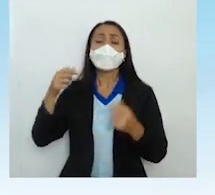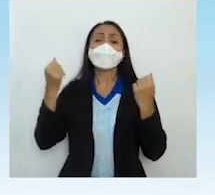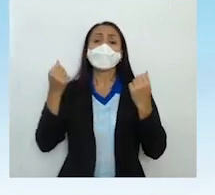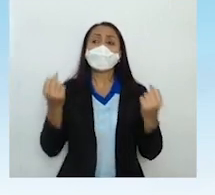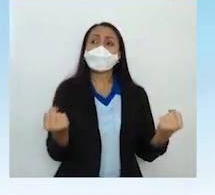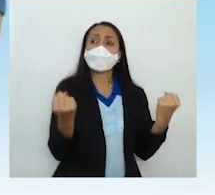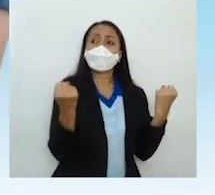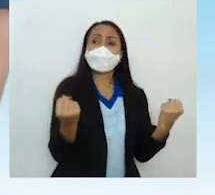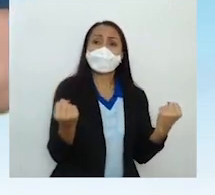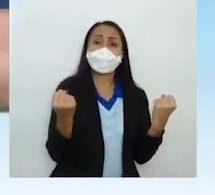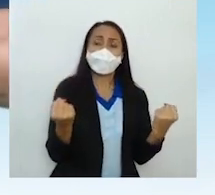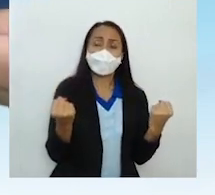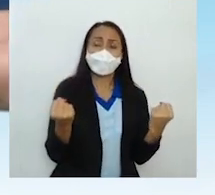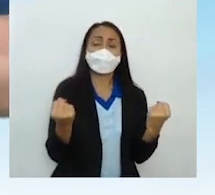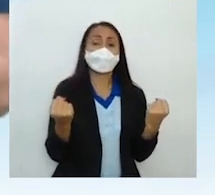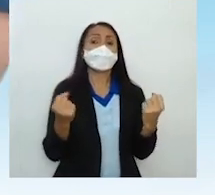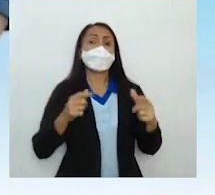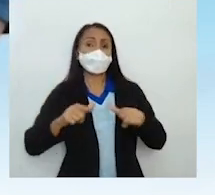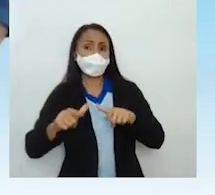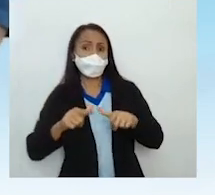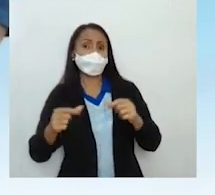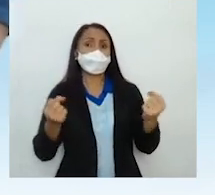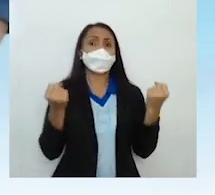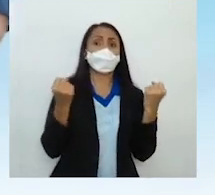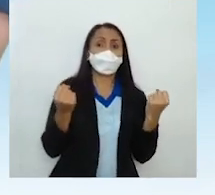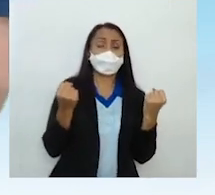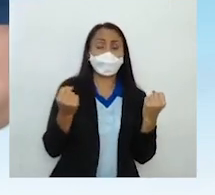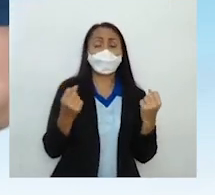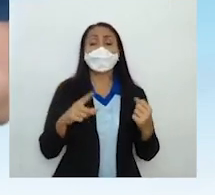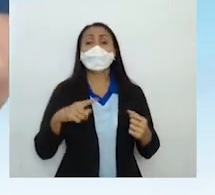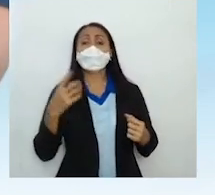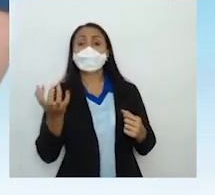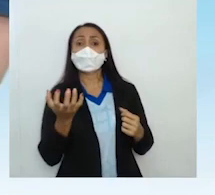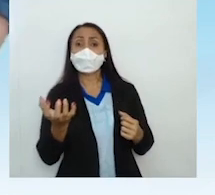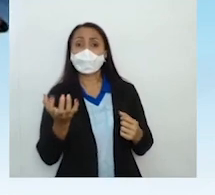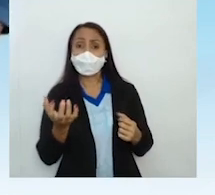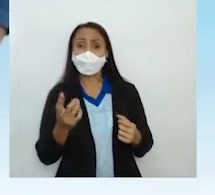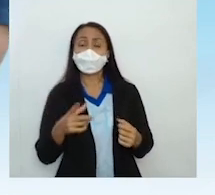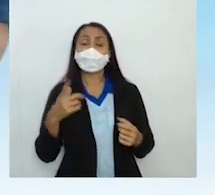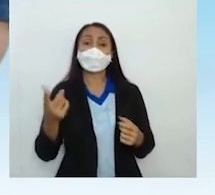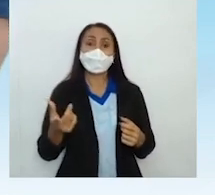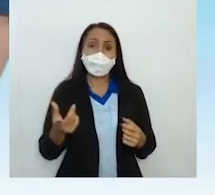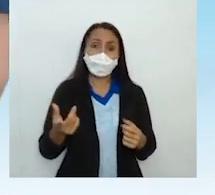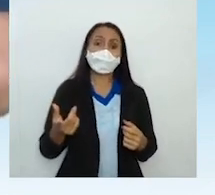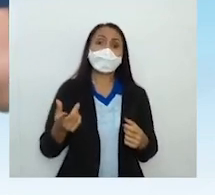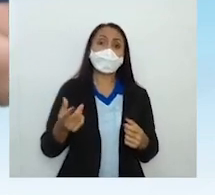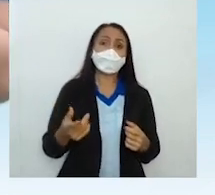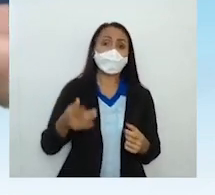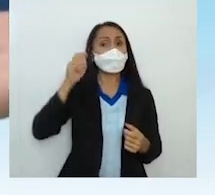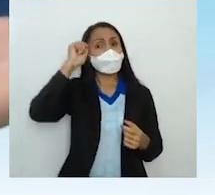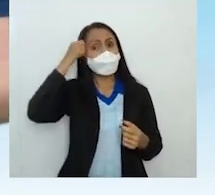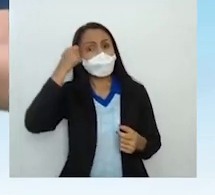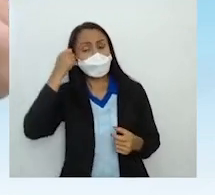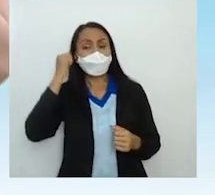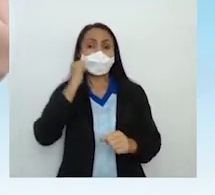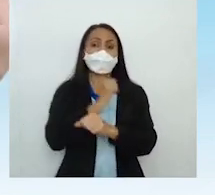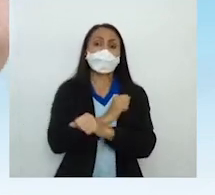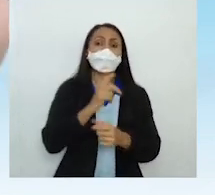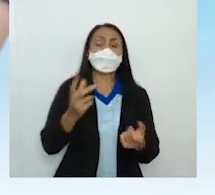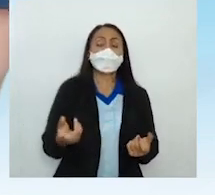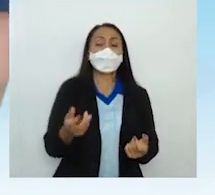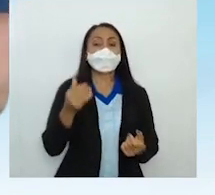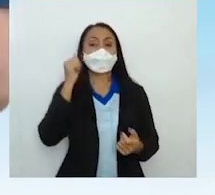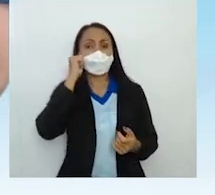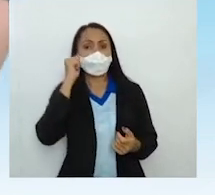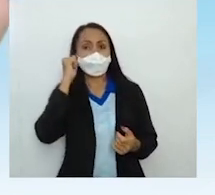peso, fazer o trabalho pesado, porque no final das contas era isso que ele queria. Ele queria mão de obra para fazer o trabalho pesado, né? Então as mulheres faziam o